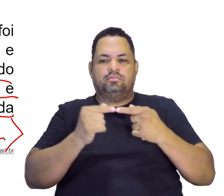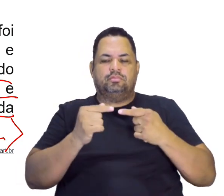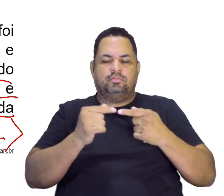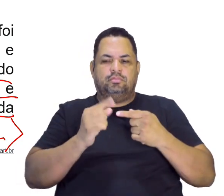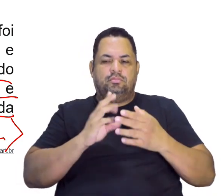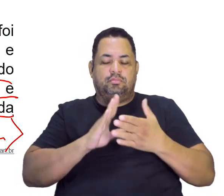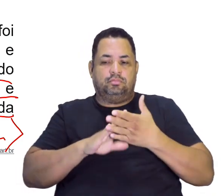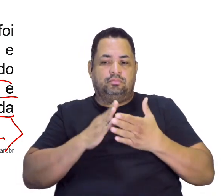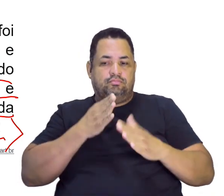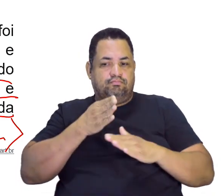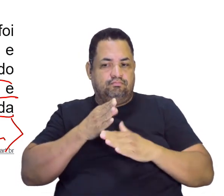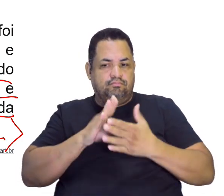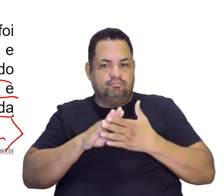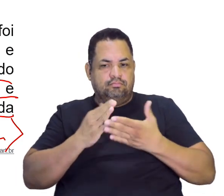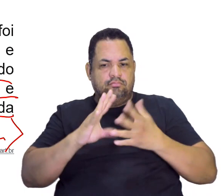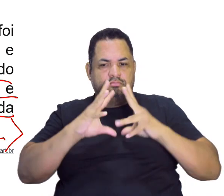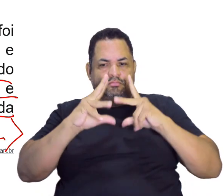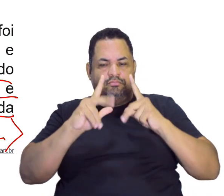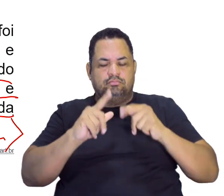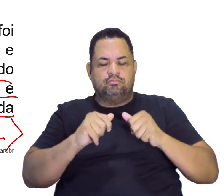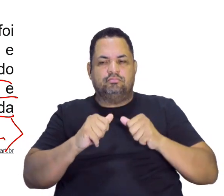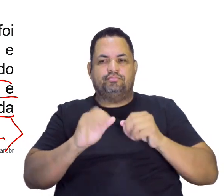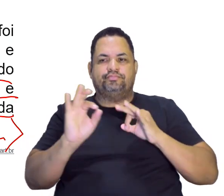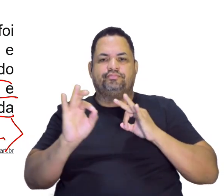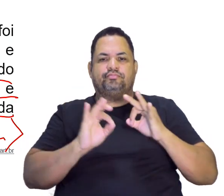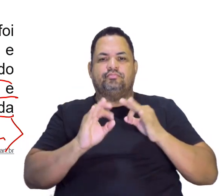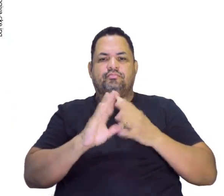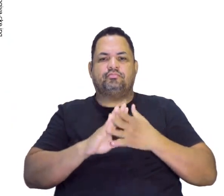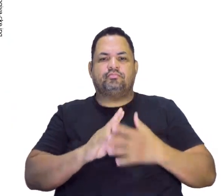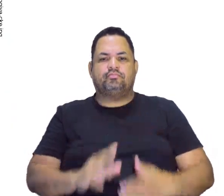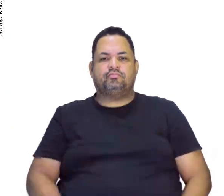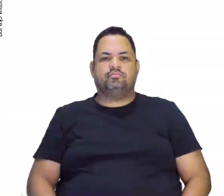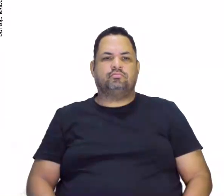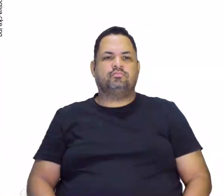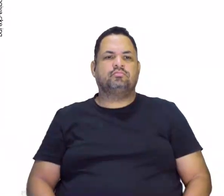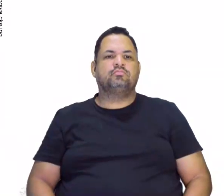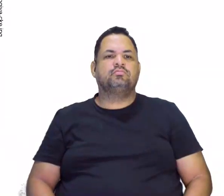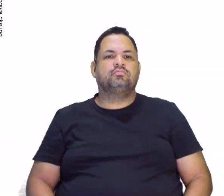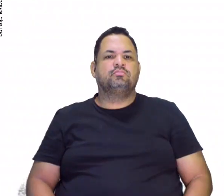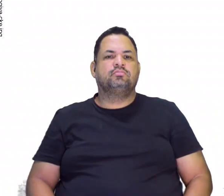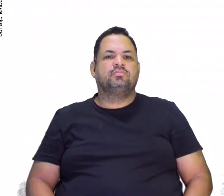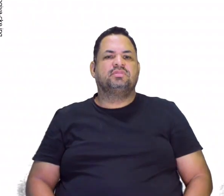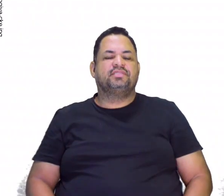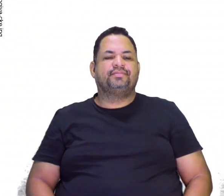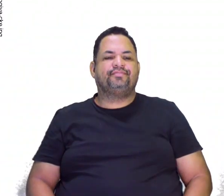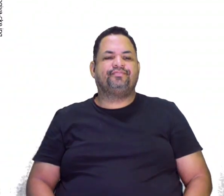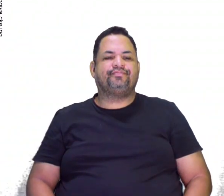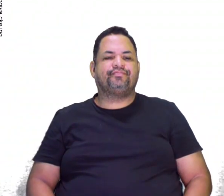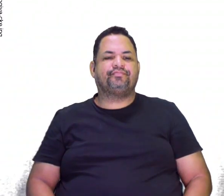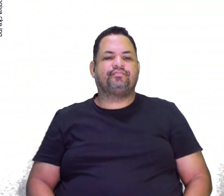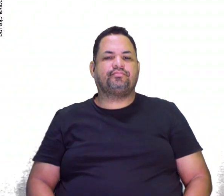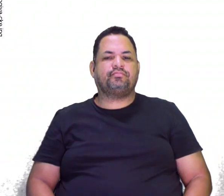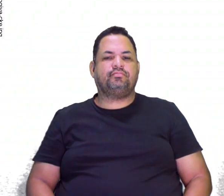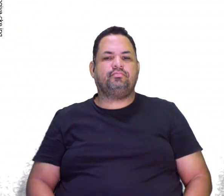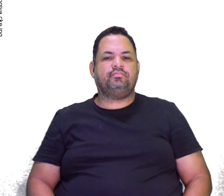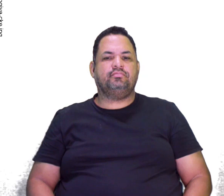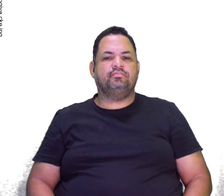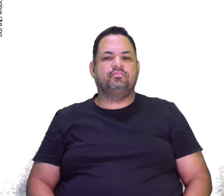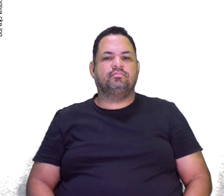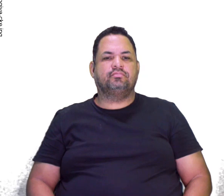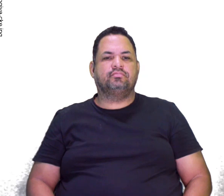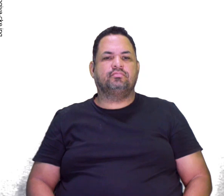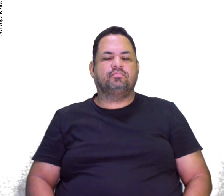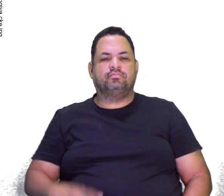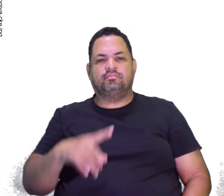direto com com todos eles o tempo todo olha aqui ó mais um quadro